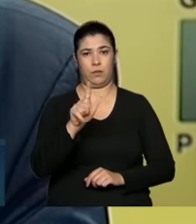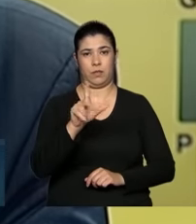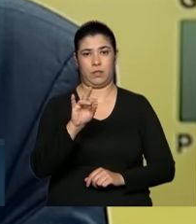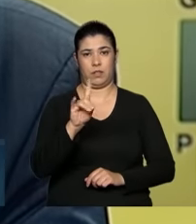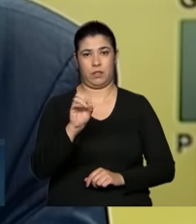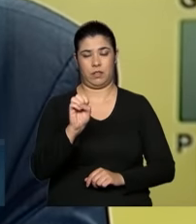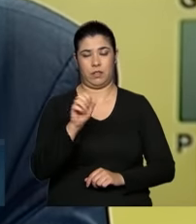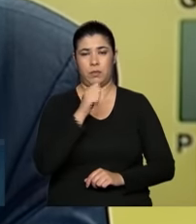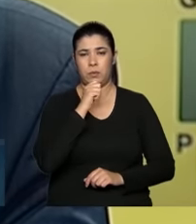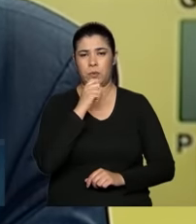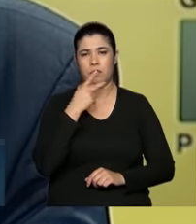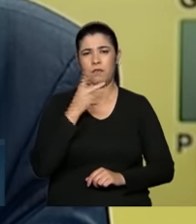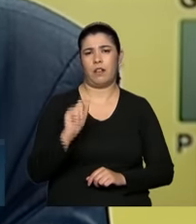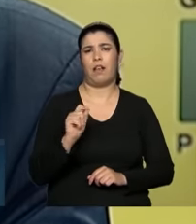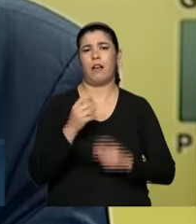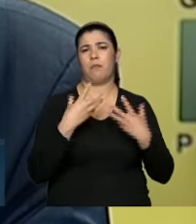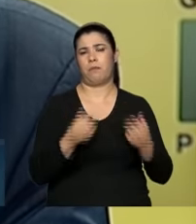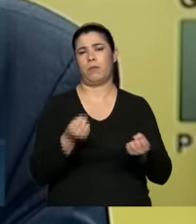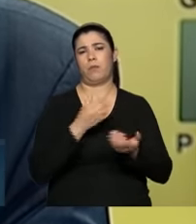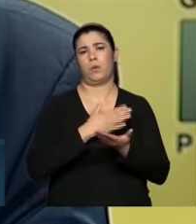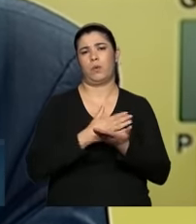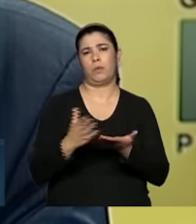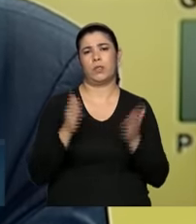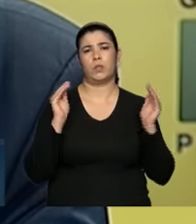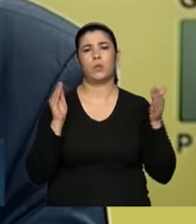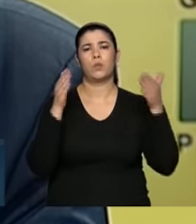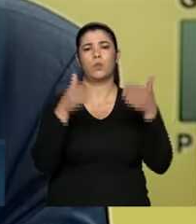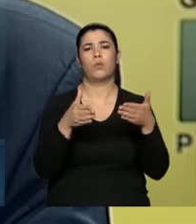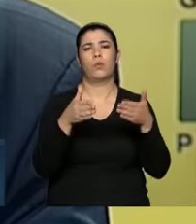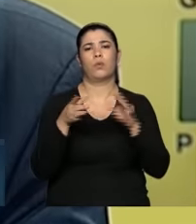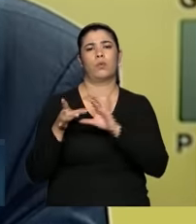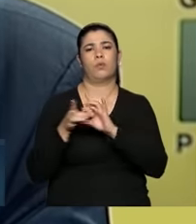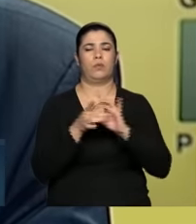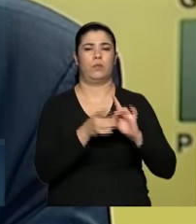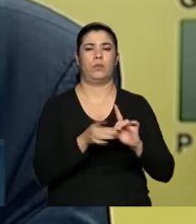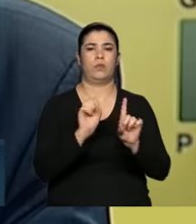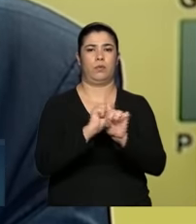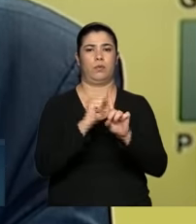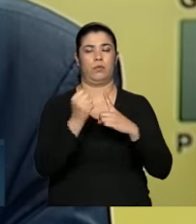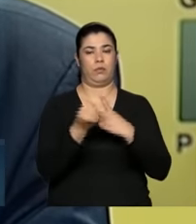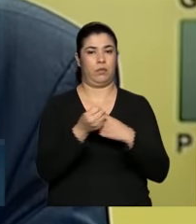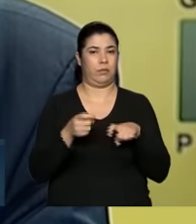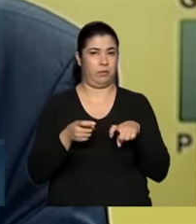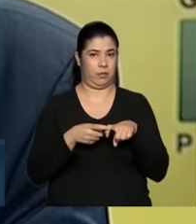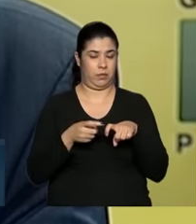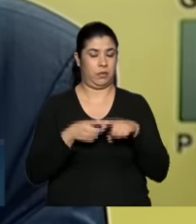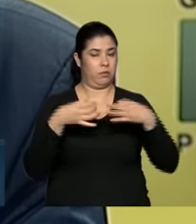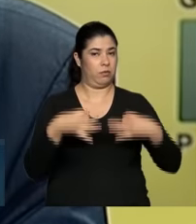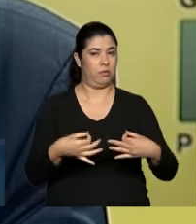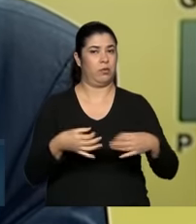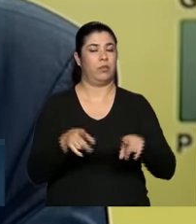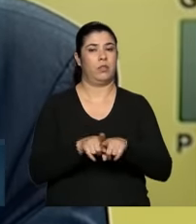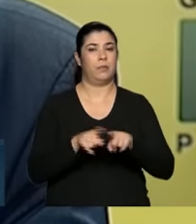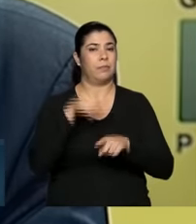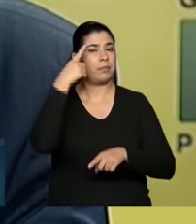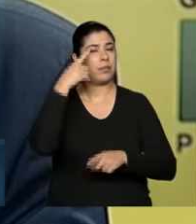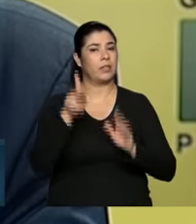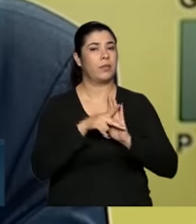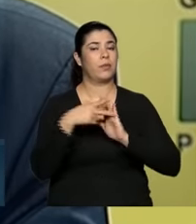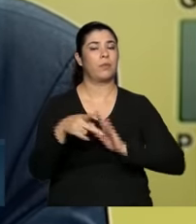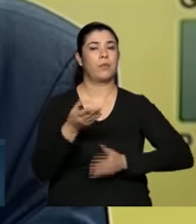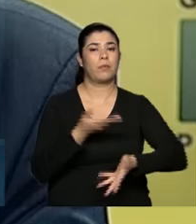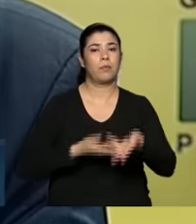nós dizermos: vamos fazer um foco mais social da medicina, que é justo, vamos pensar mais no atendimento